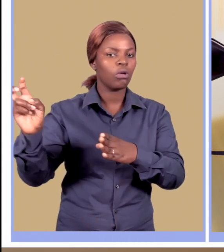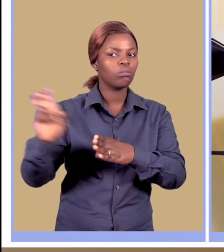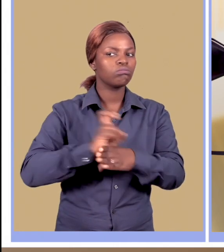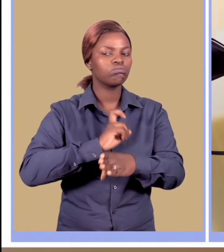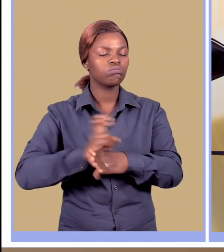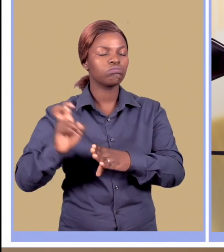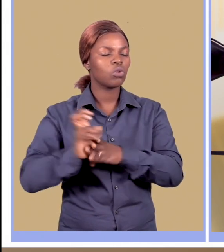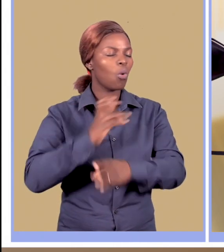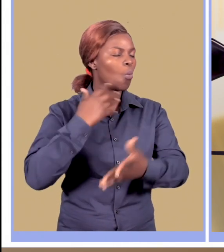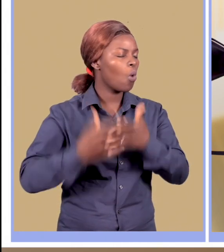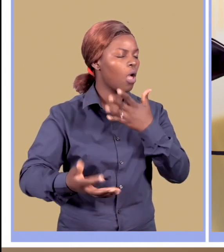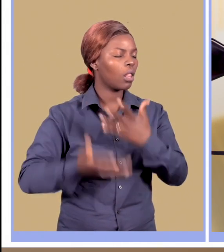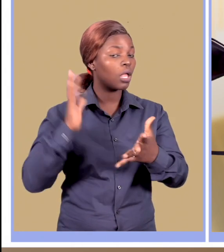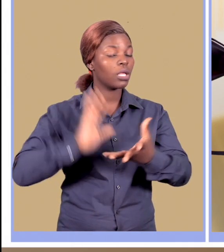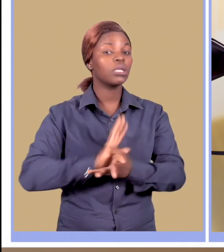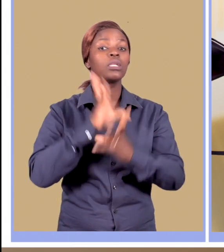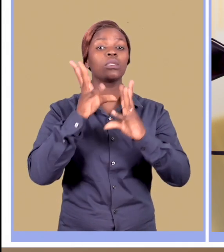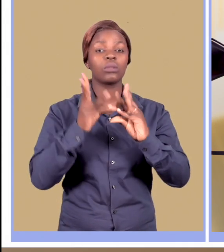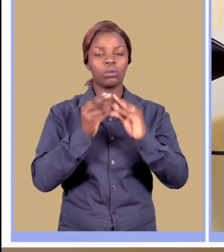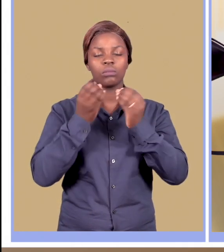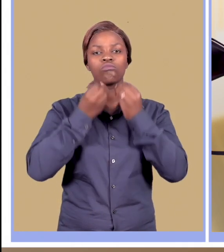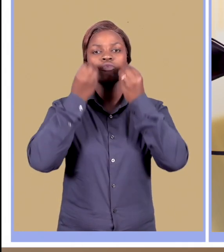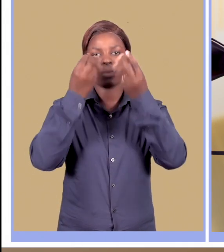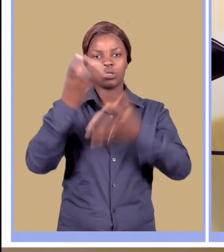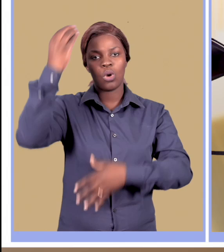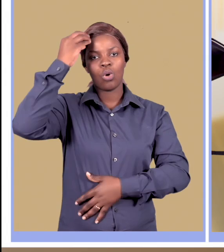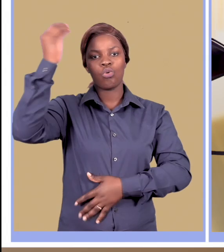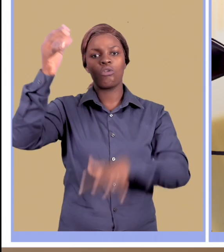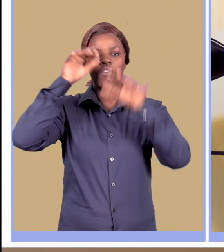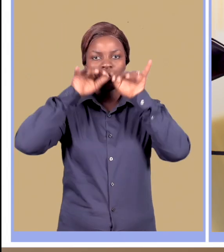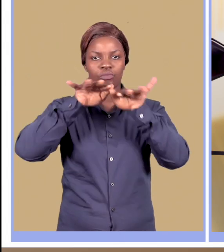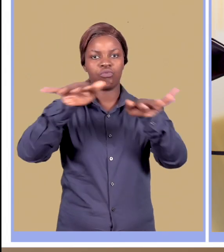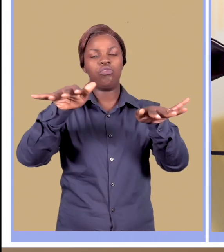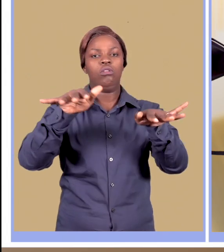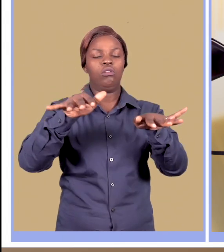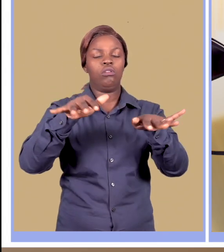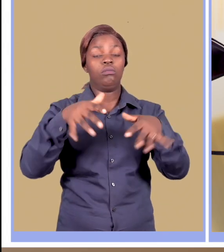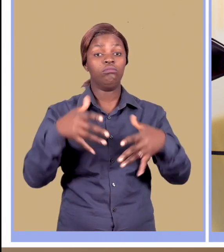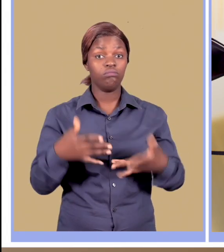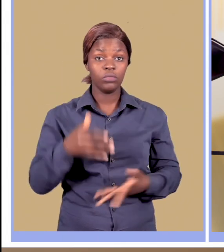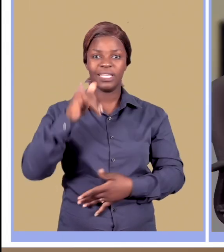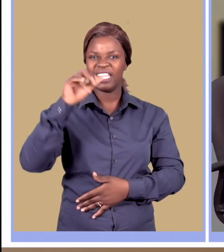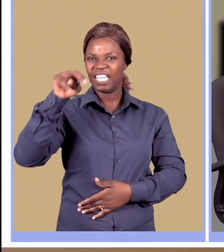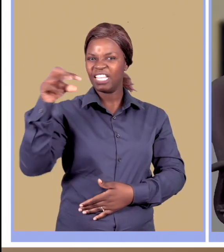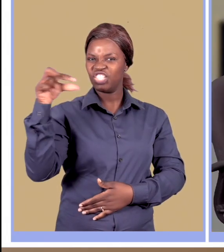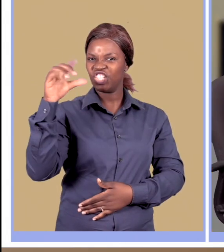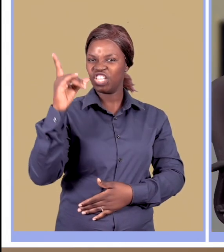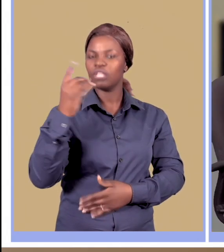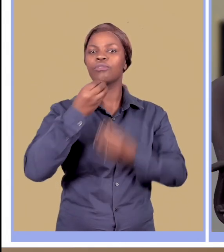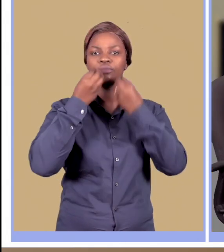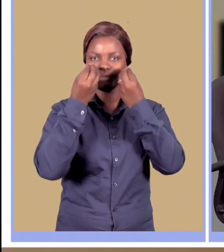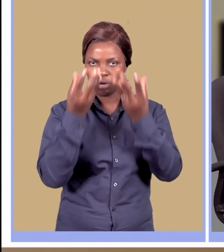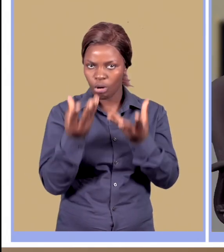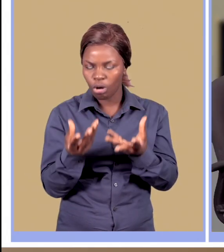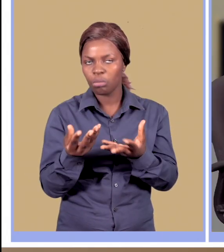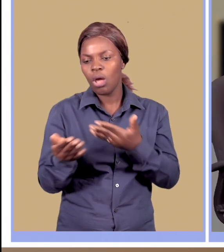atentas a todo tipo de notícias que são dadas pela entidade competente, neste caso o ONGZ, que fala